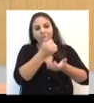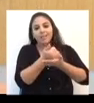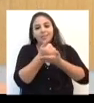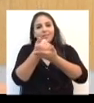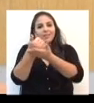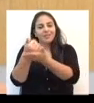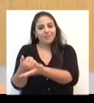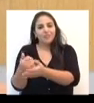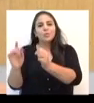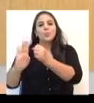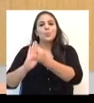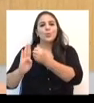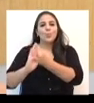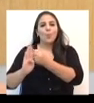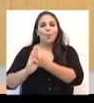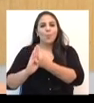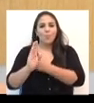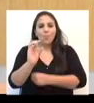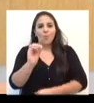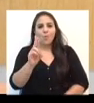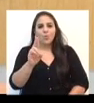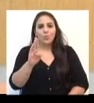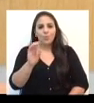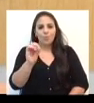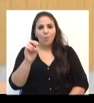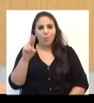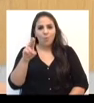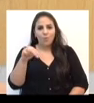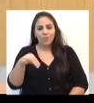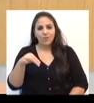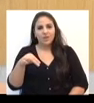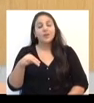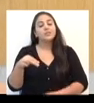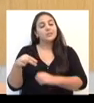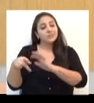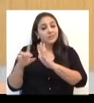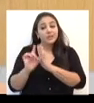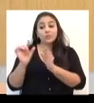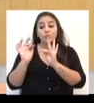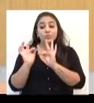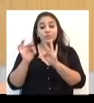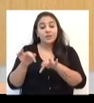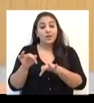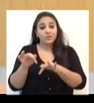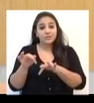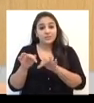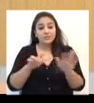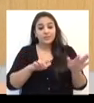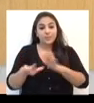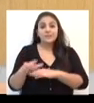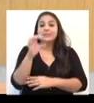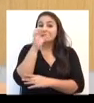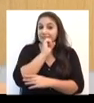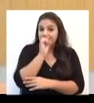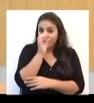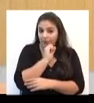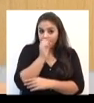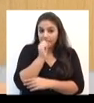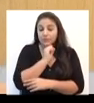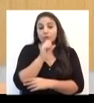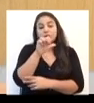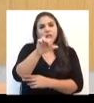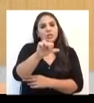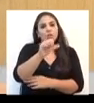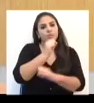até o Bourbon Shopping neste final de semana. No sábado, a coleta será entre as 9 horas da manhã e 10